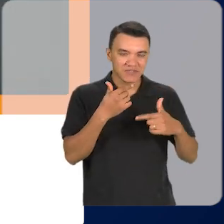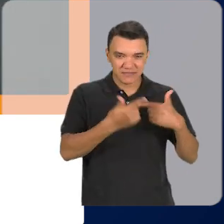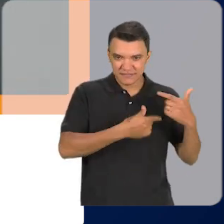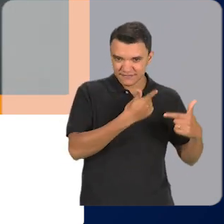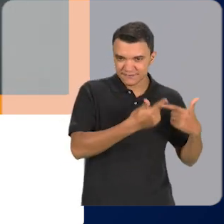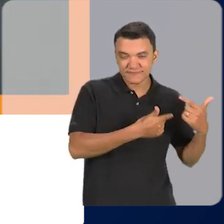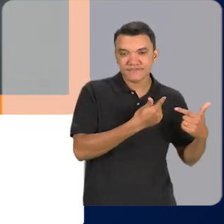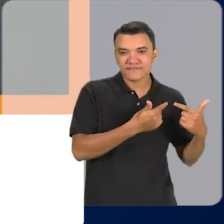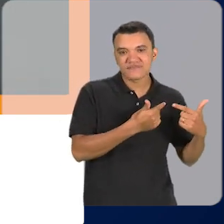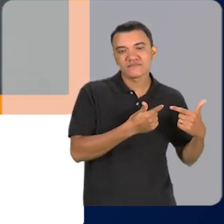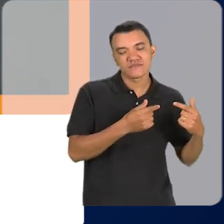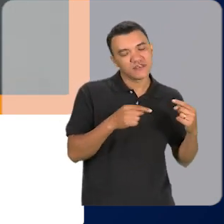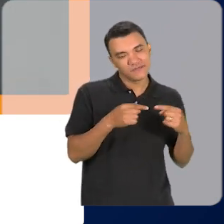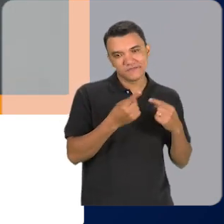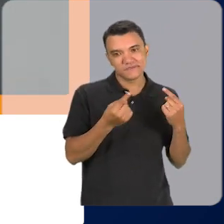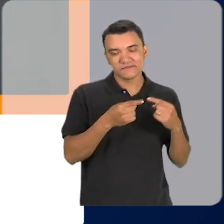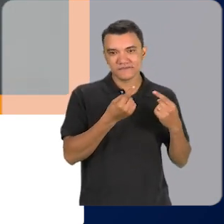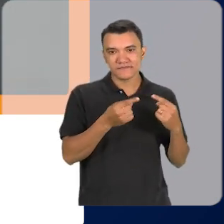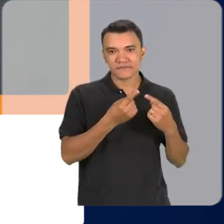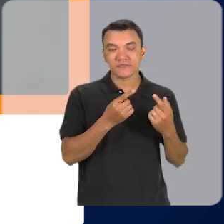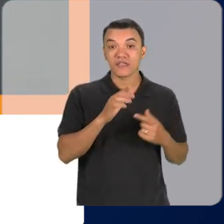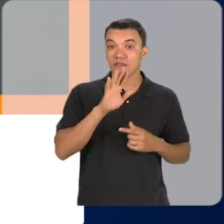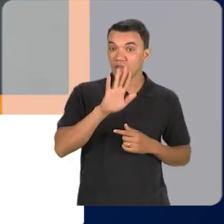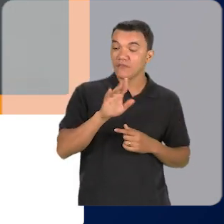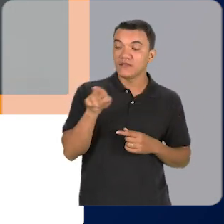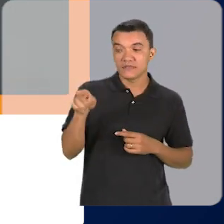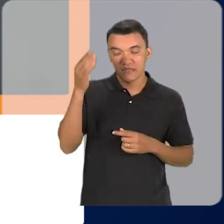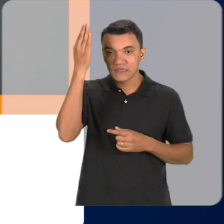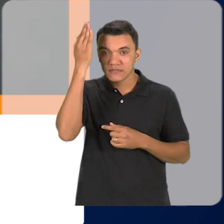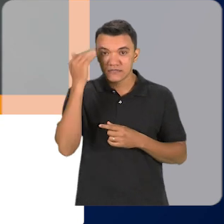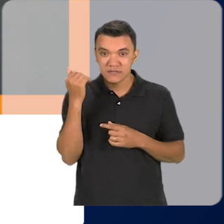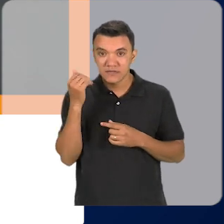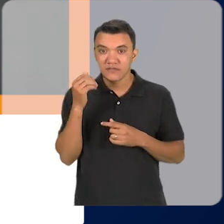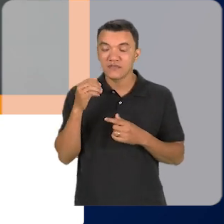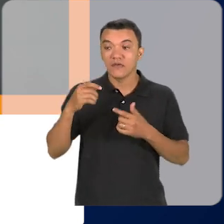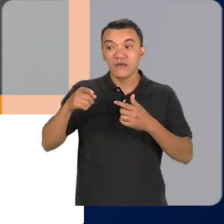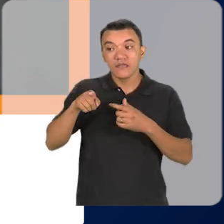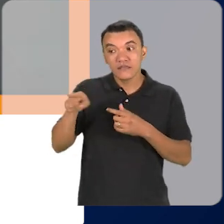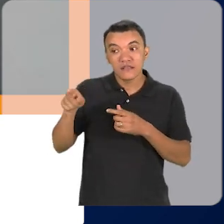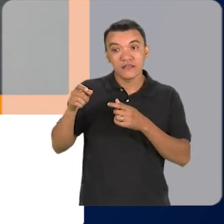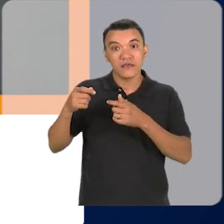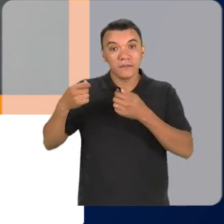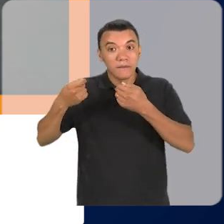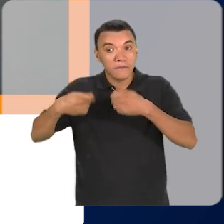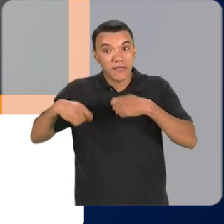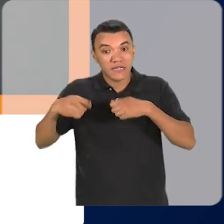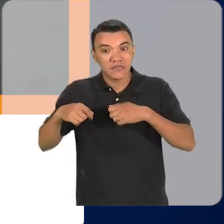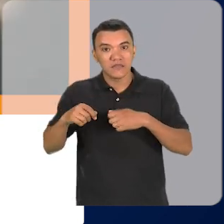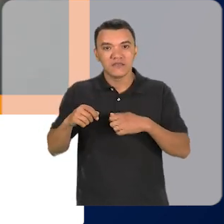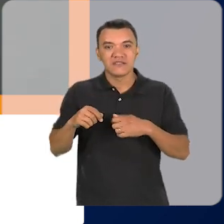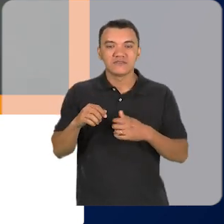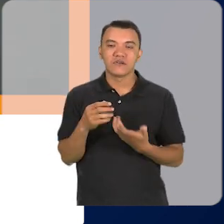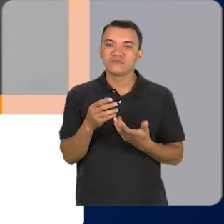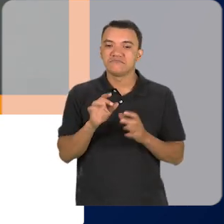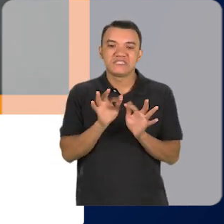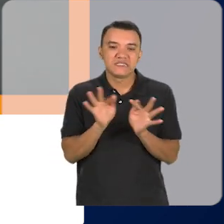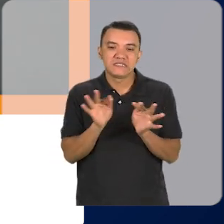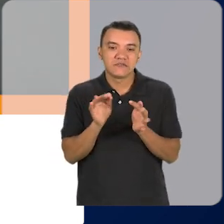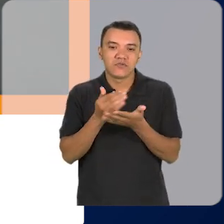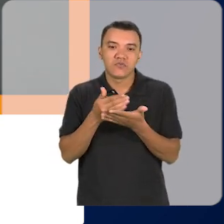sobre a linguagem, né, em si, mas eles sabem que eles precisam, não basta dizer, olha o